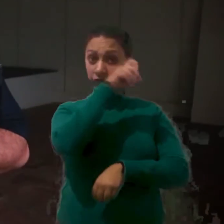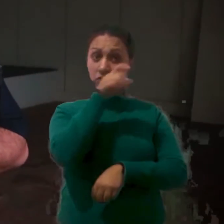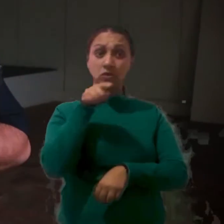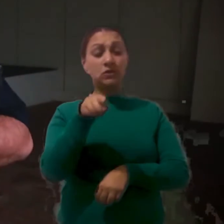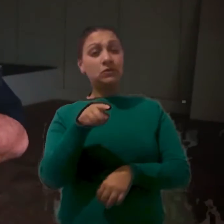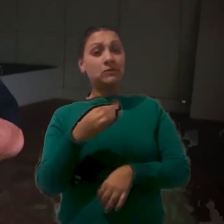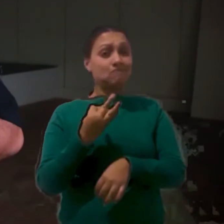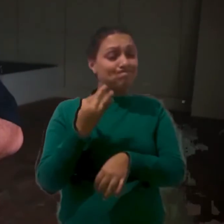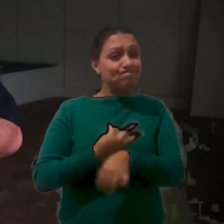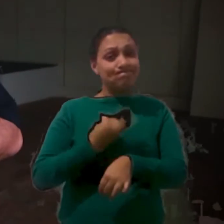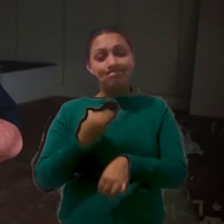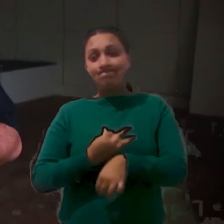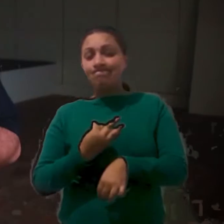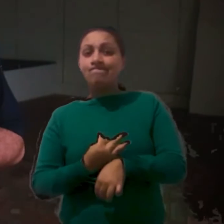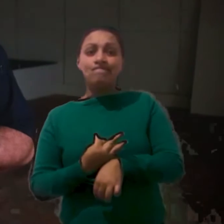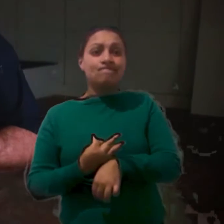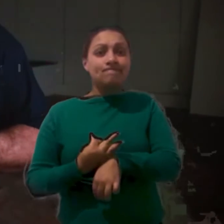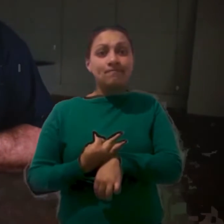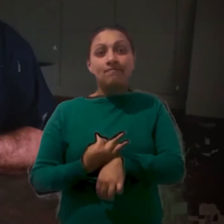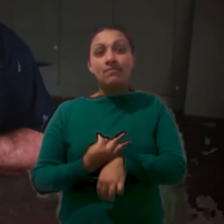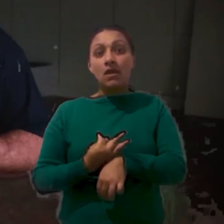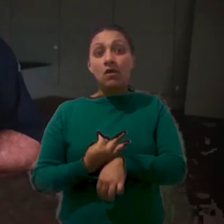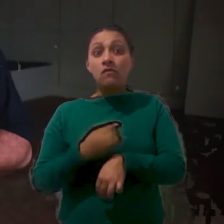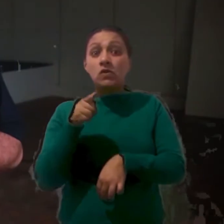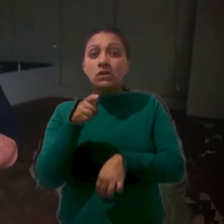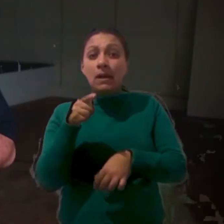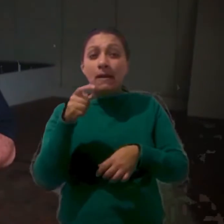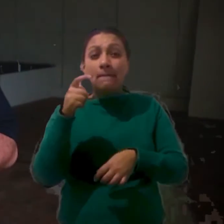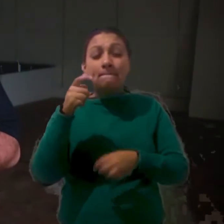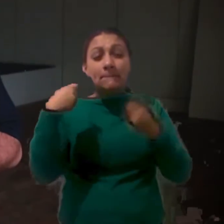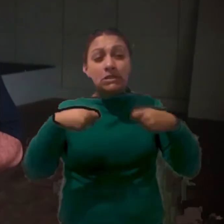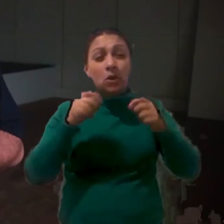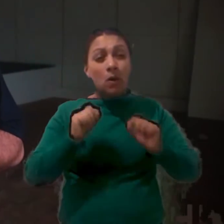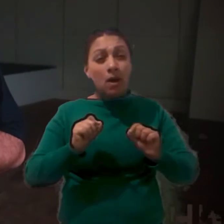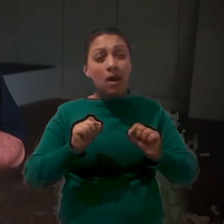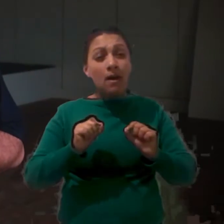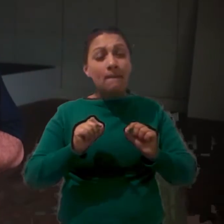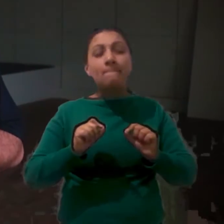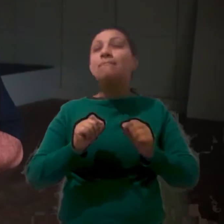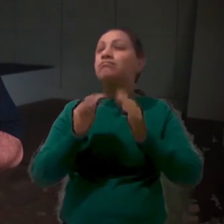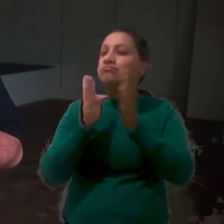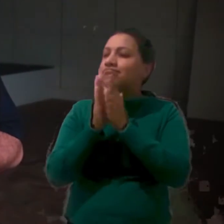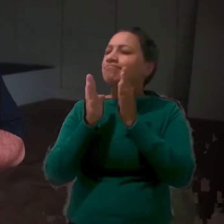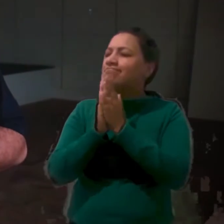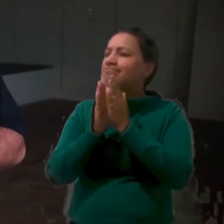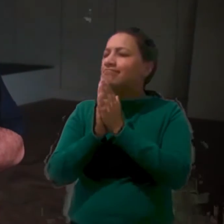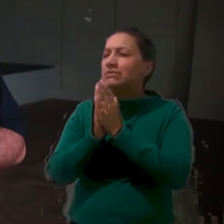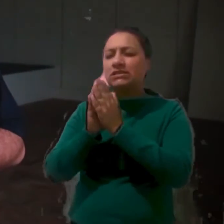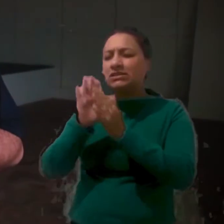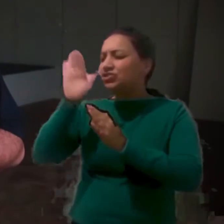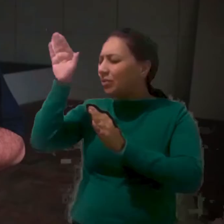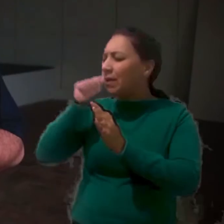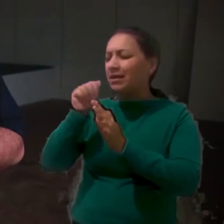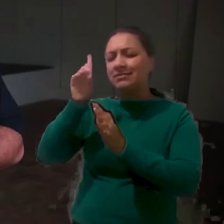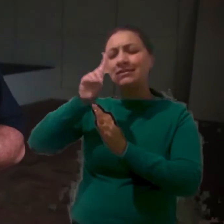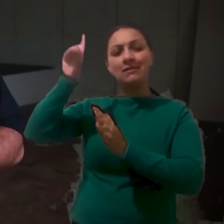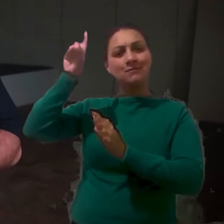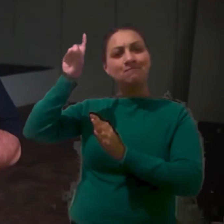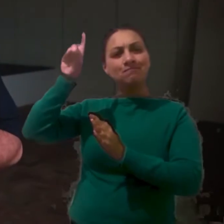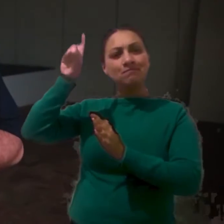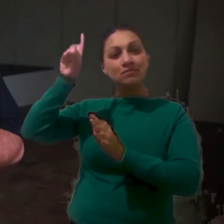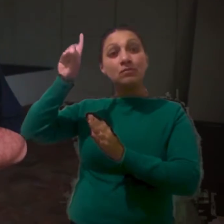nos momentos difíceis que você possa passar que você possa enfrentar que você tem que fazer a invocar o senhor de todo o teu coração